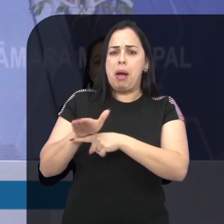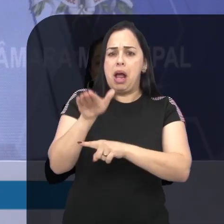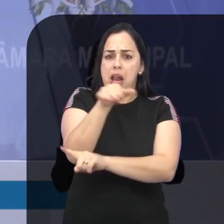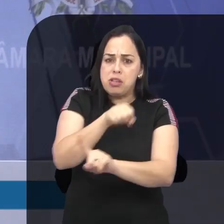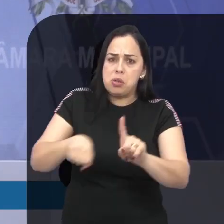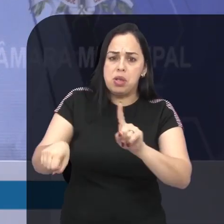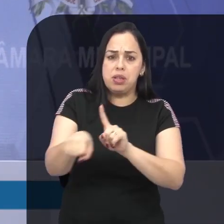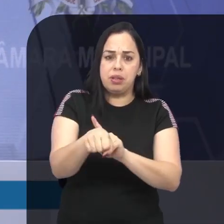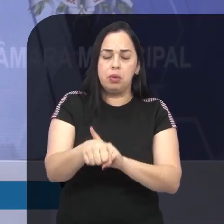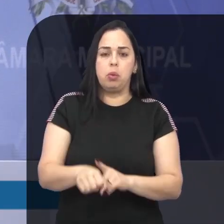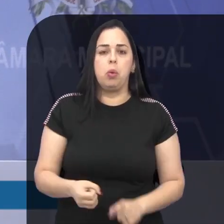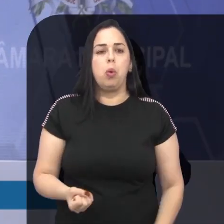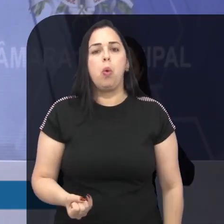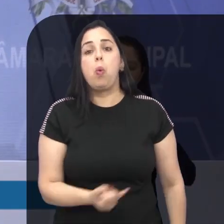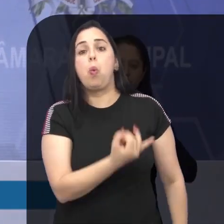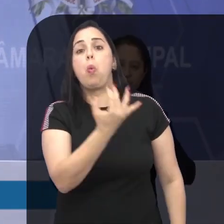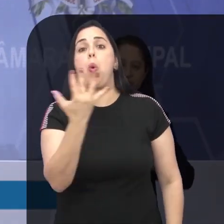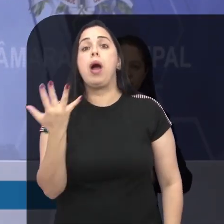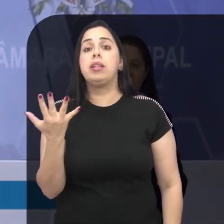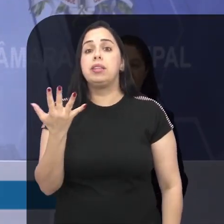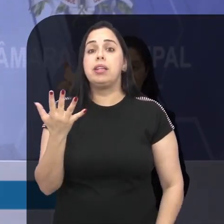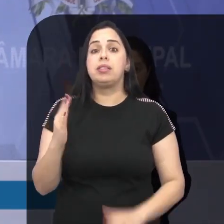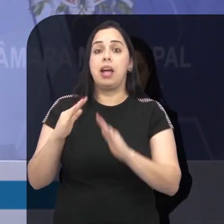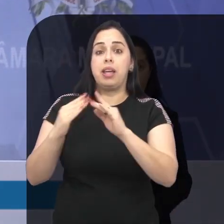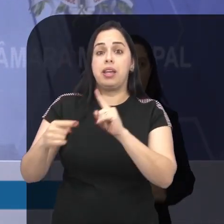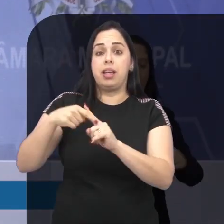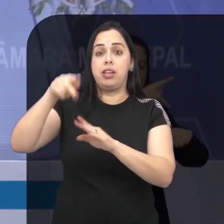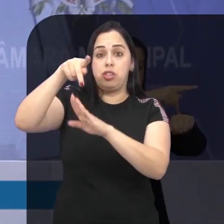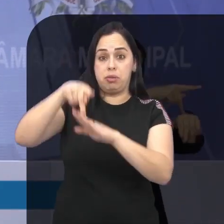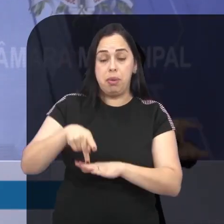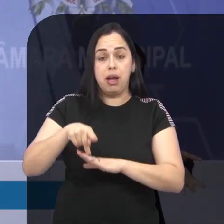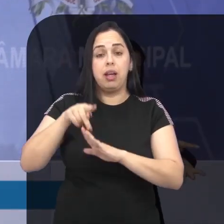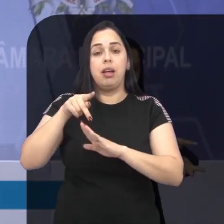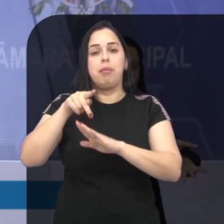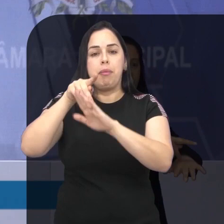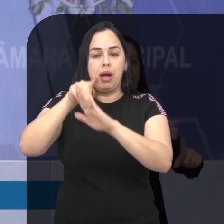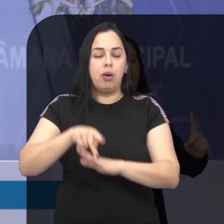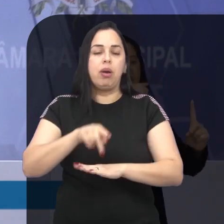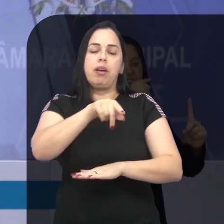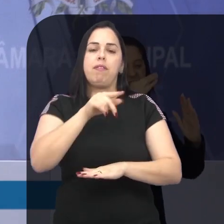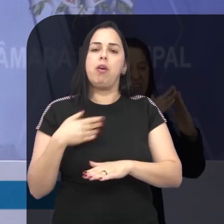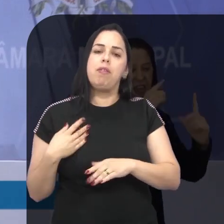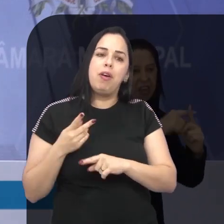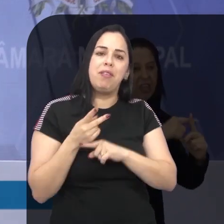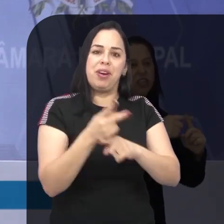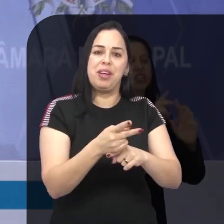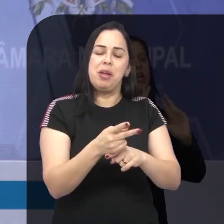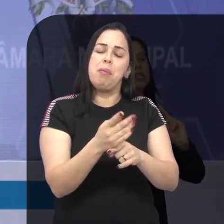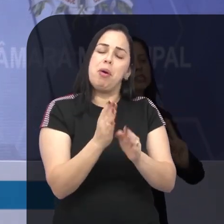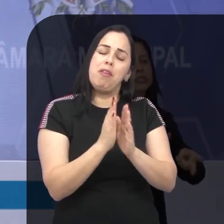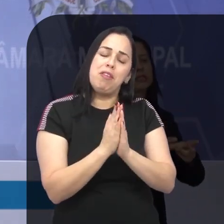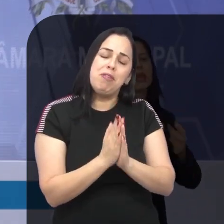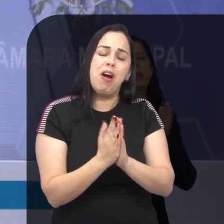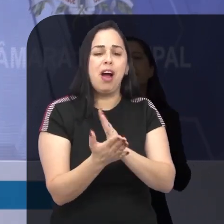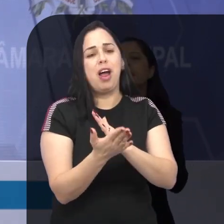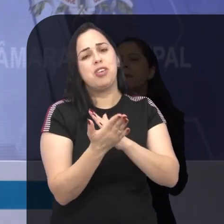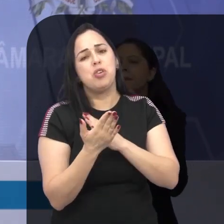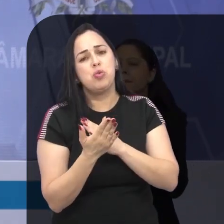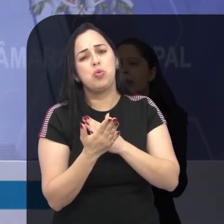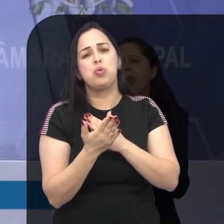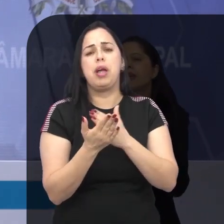empresário. Quantas paróquias já não foram lá atrás do Fernando, atrás do pãozinho, de umas fatias